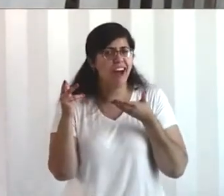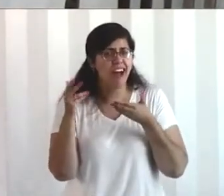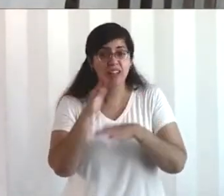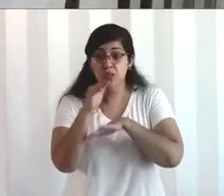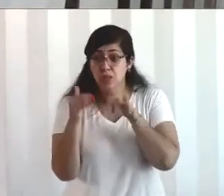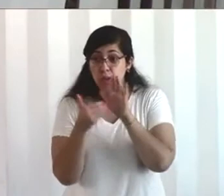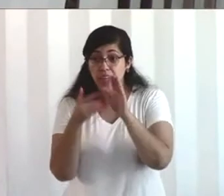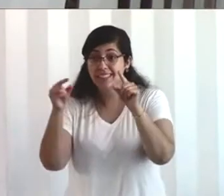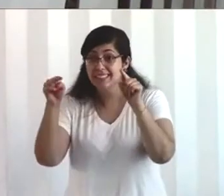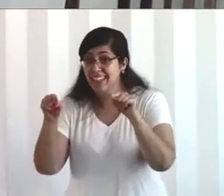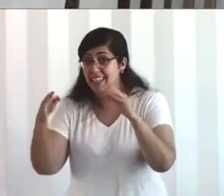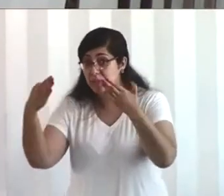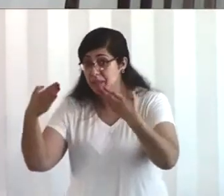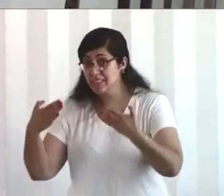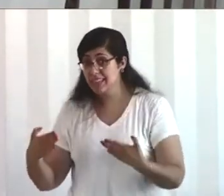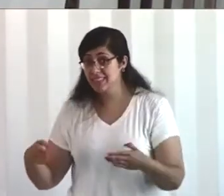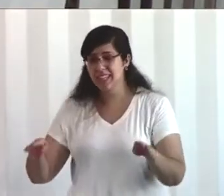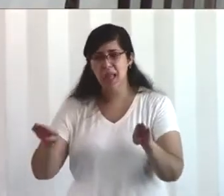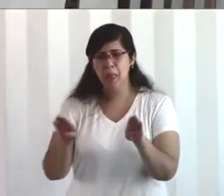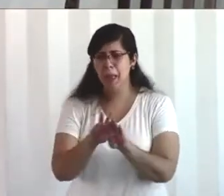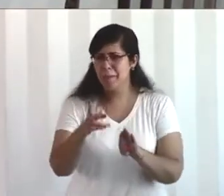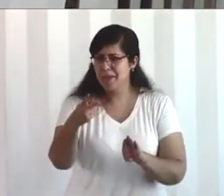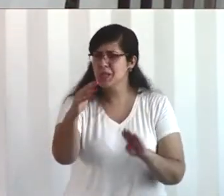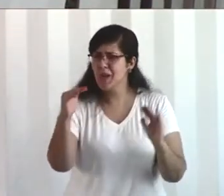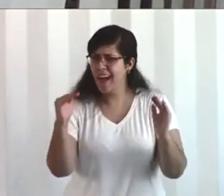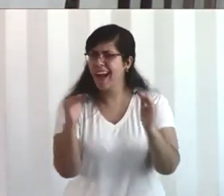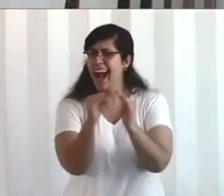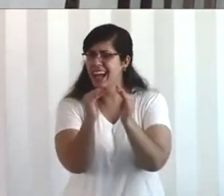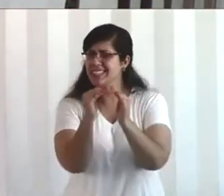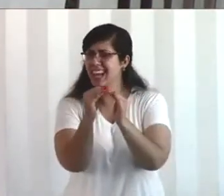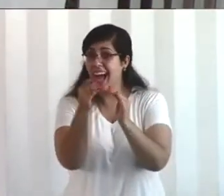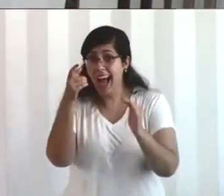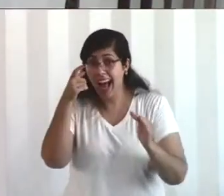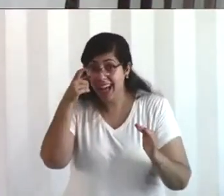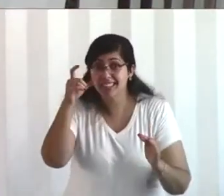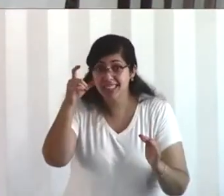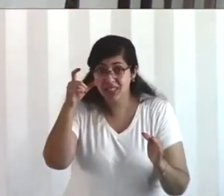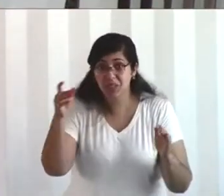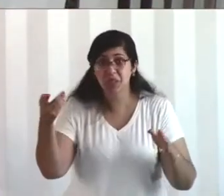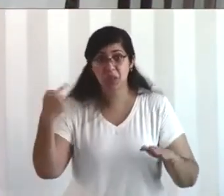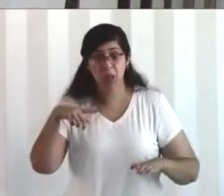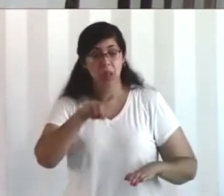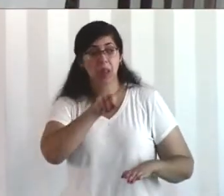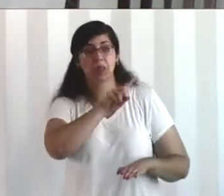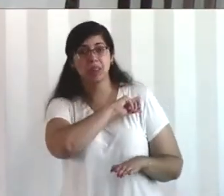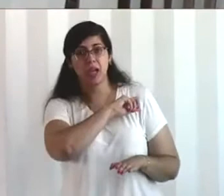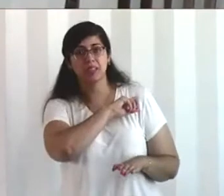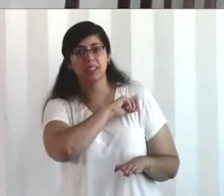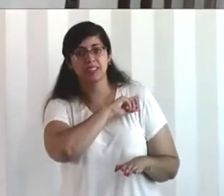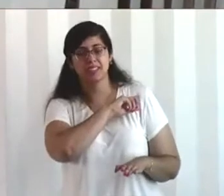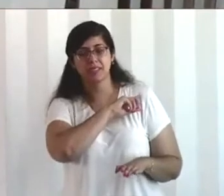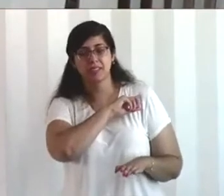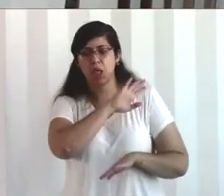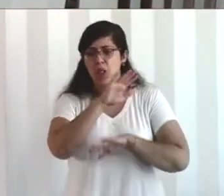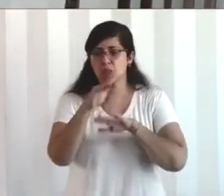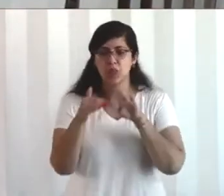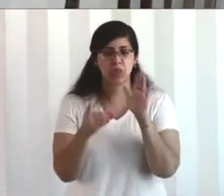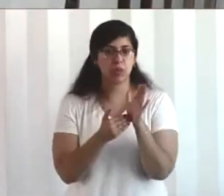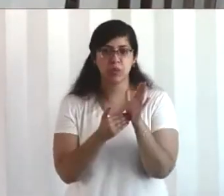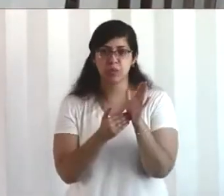aqui, como os que estão em casa, use bem este lugar que é de Deus também, chamado de redes